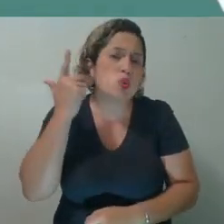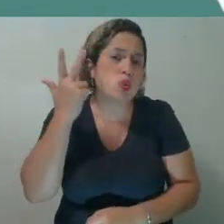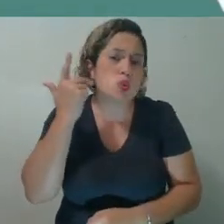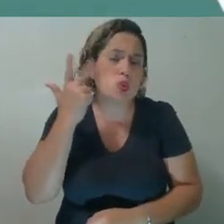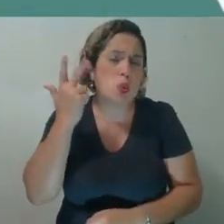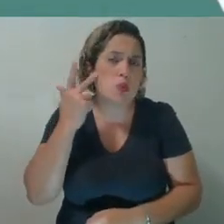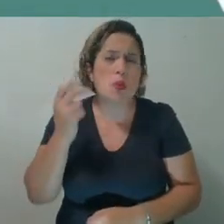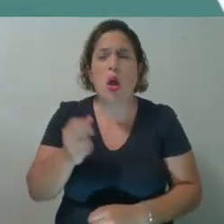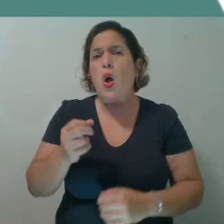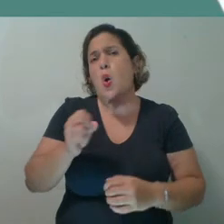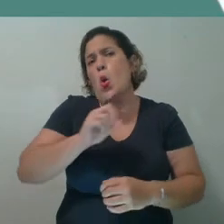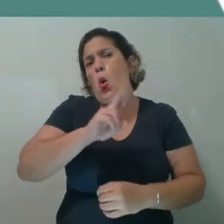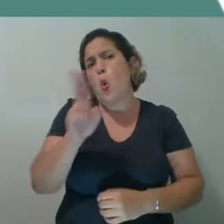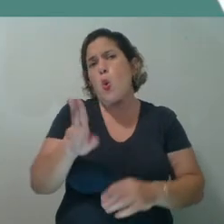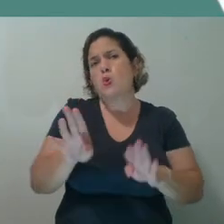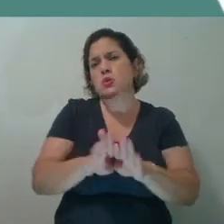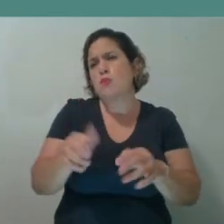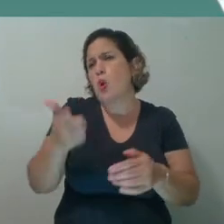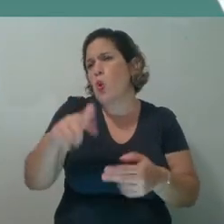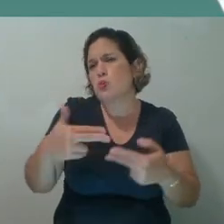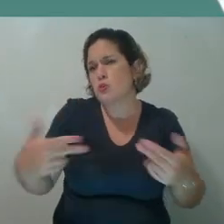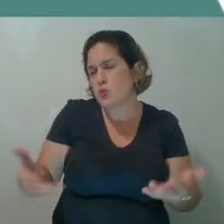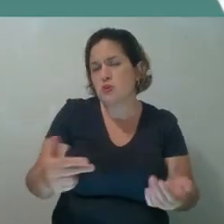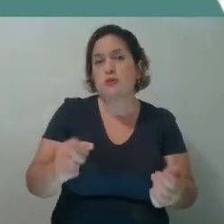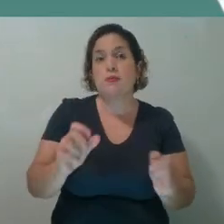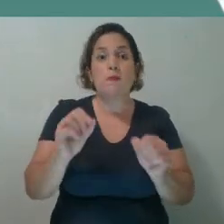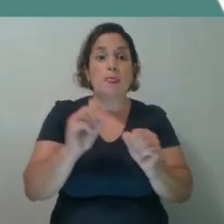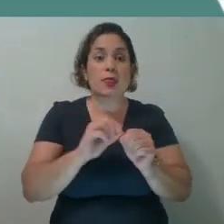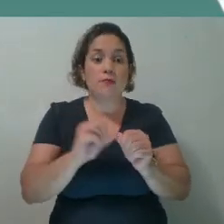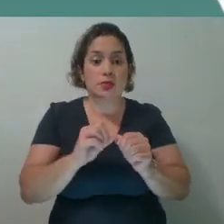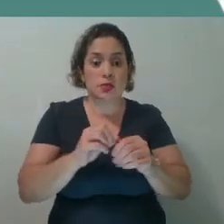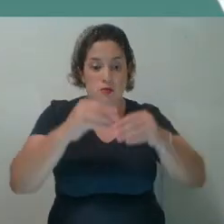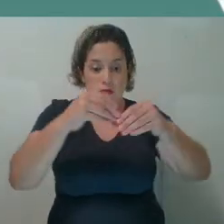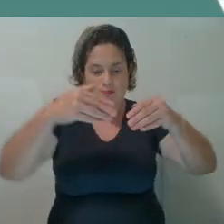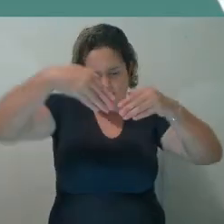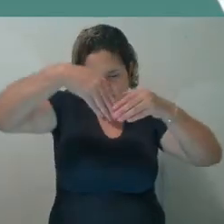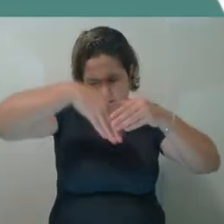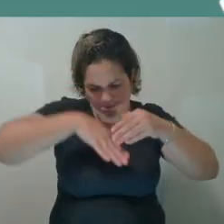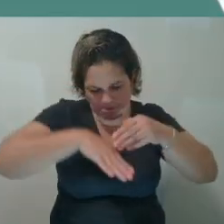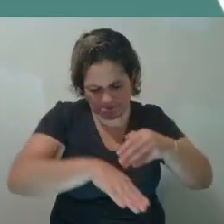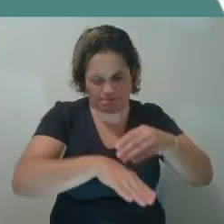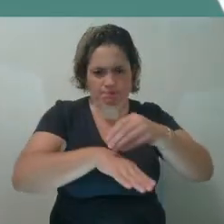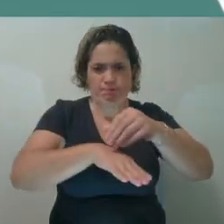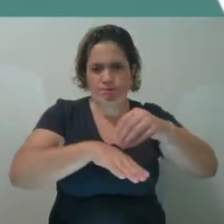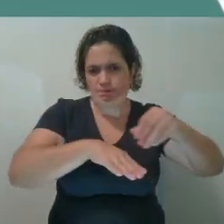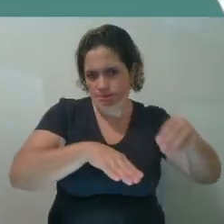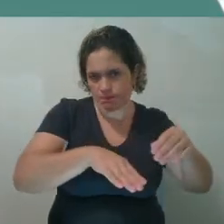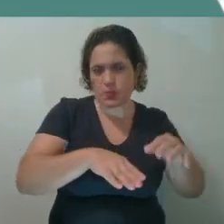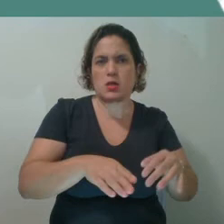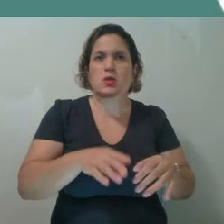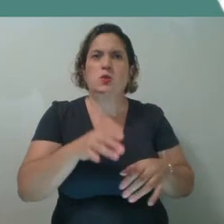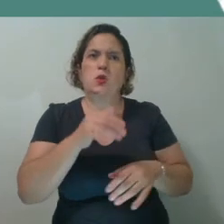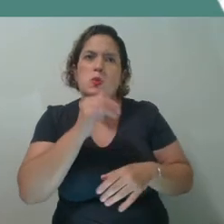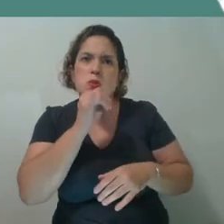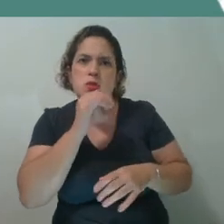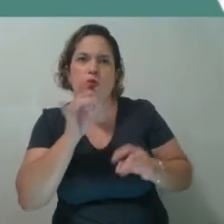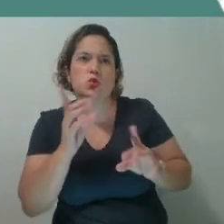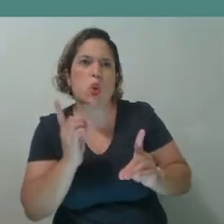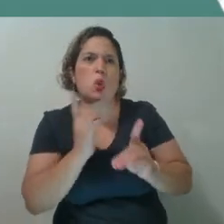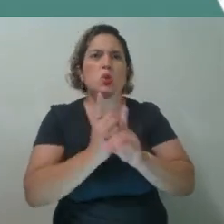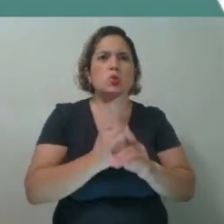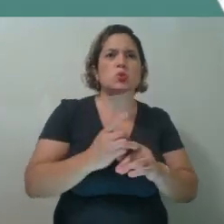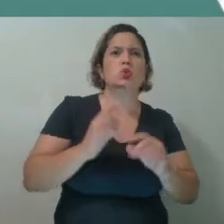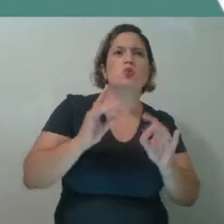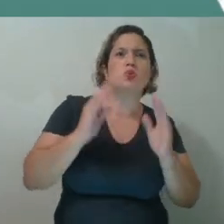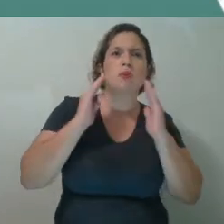de causas naturais, enterros e outros que foram representados por essas porções, tipo apenas um tórax,